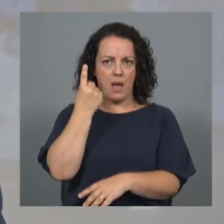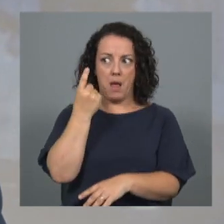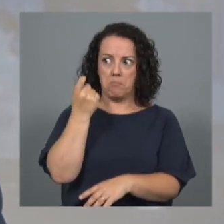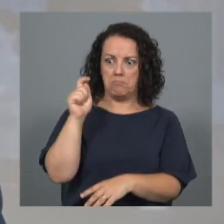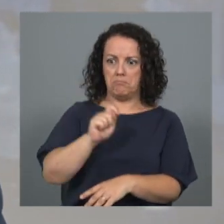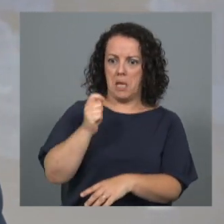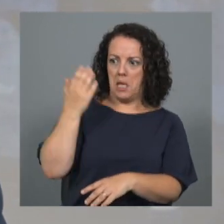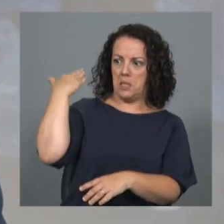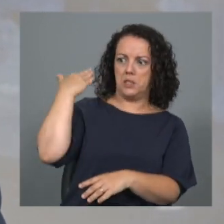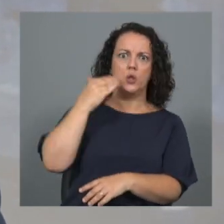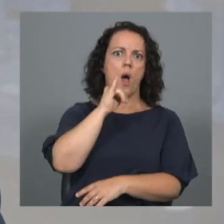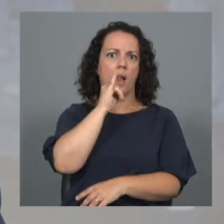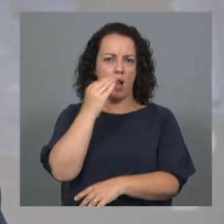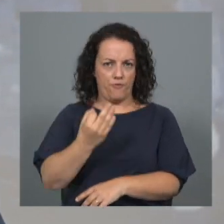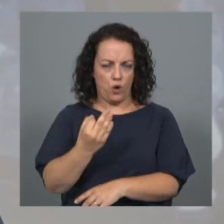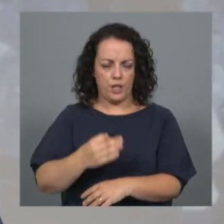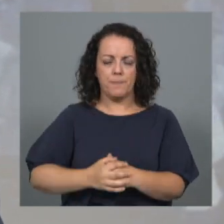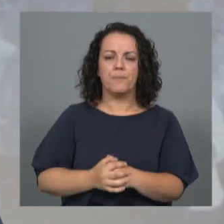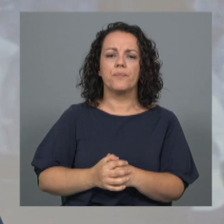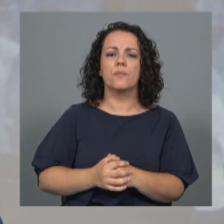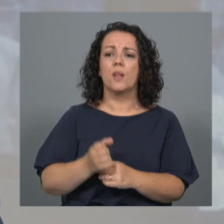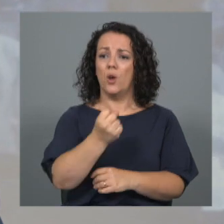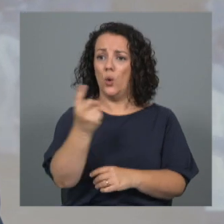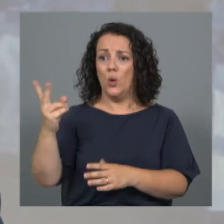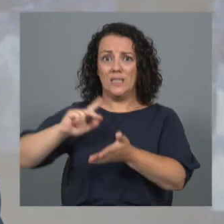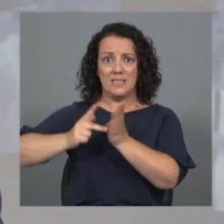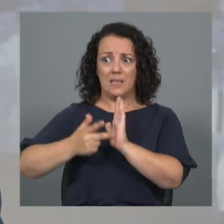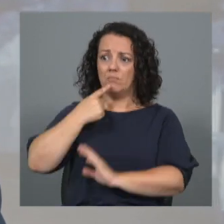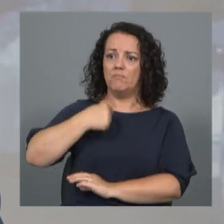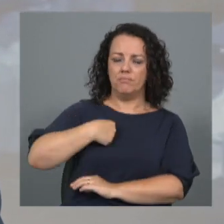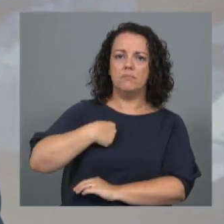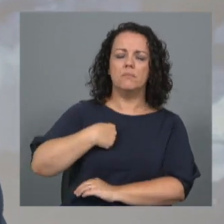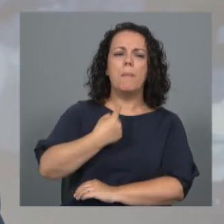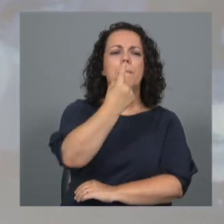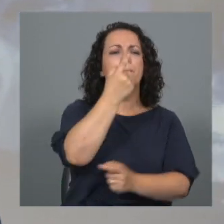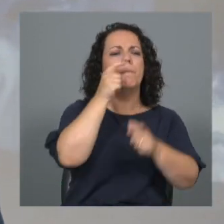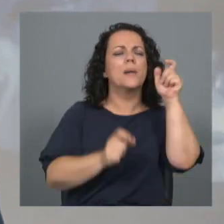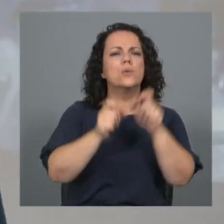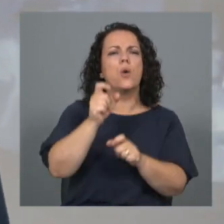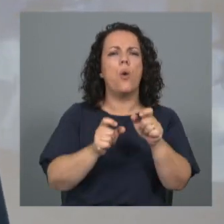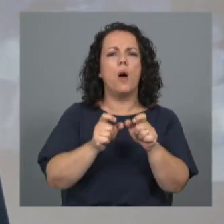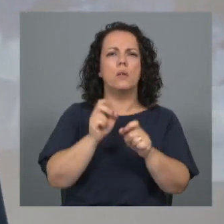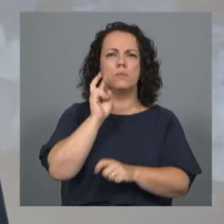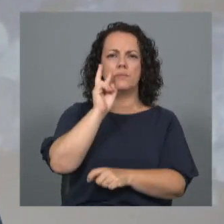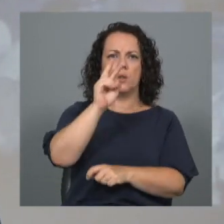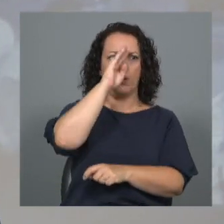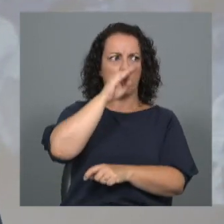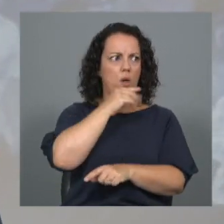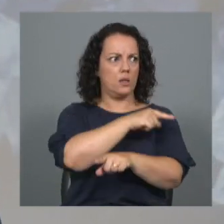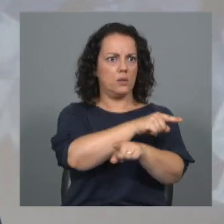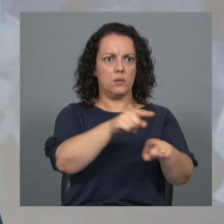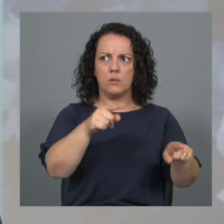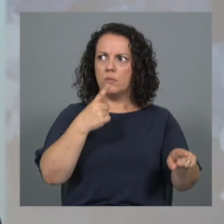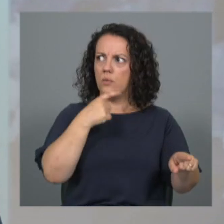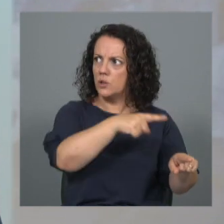isto no Algarve, e os técnicos diziam-nos que a primeira pergunta que algumas pessoas faziam quando olhavam para o seu quarto é: mas isto é mesmo para